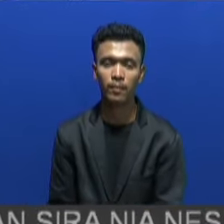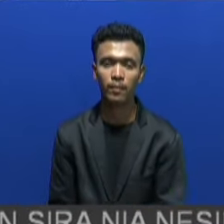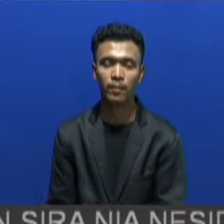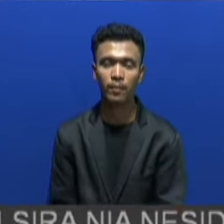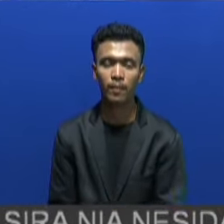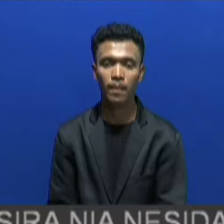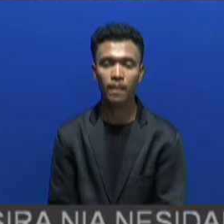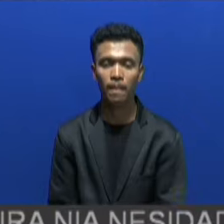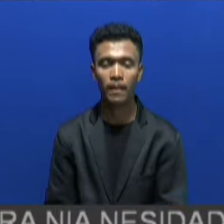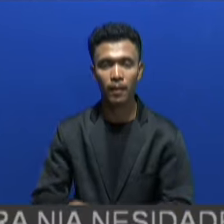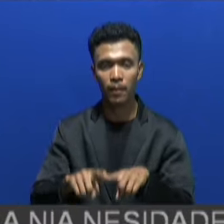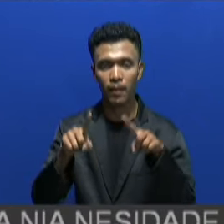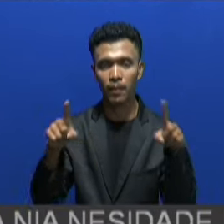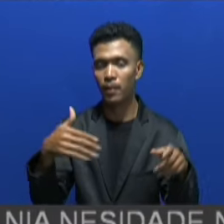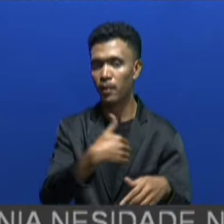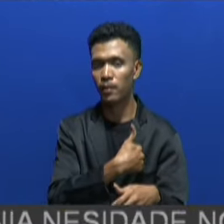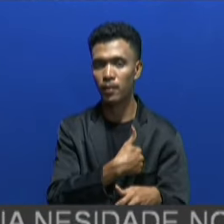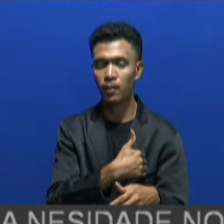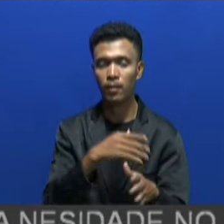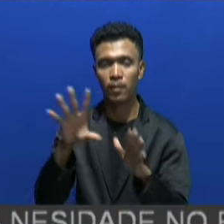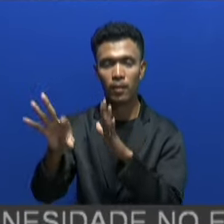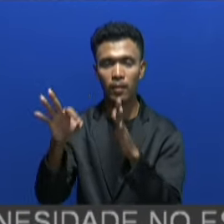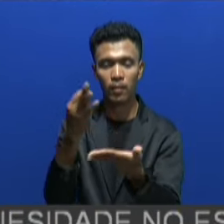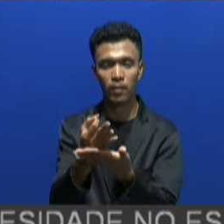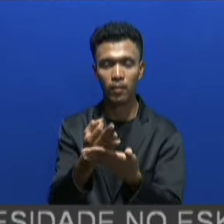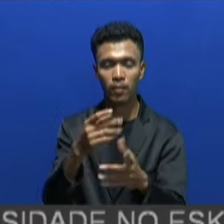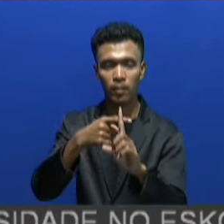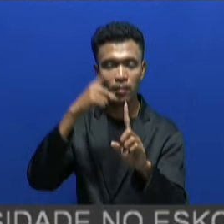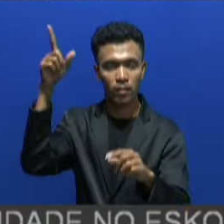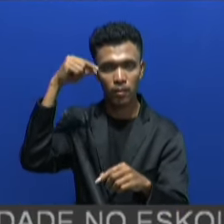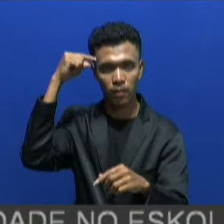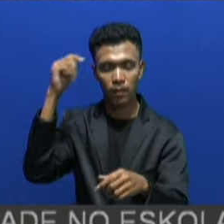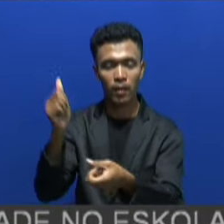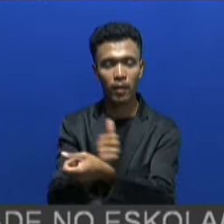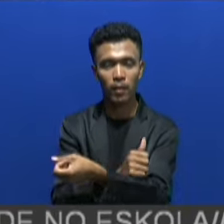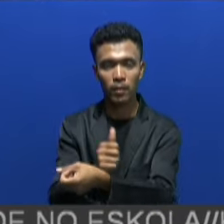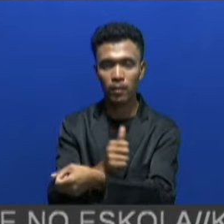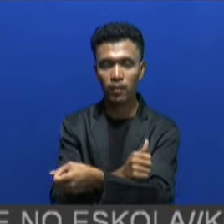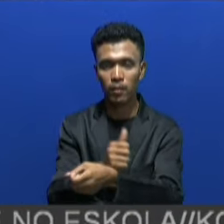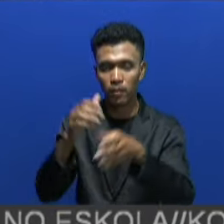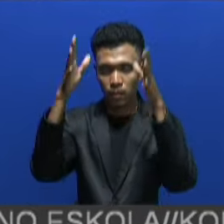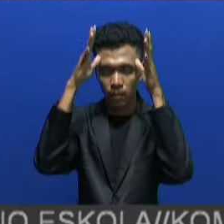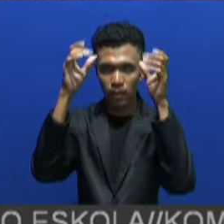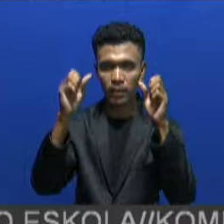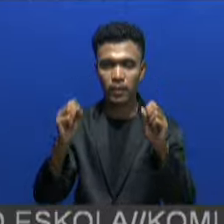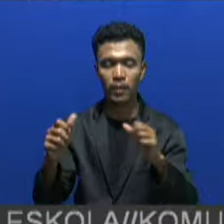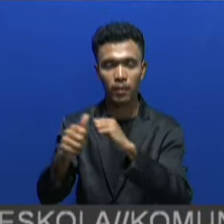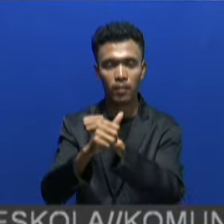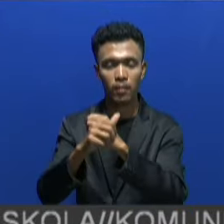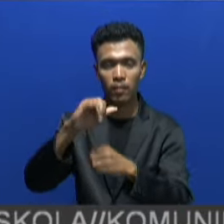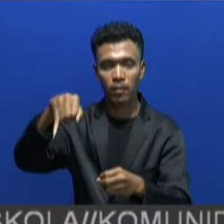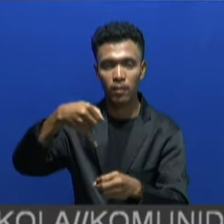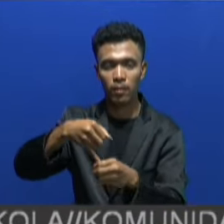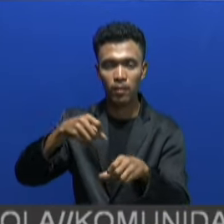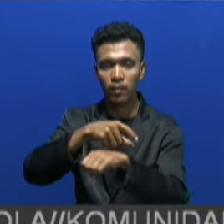Ba guvernu, mai be si dauk beneficia subsidi guvernu. Assessor principal Presidência da República Assunto Inclusão